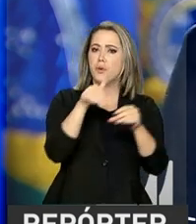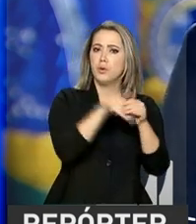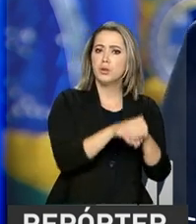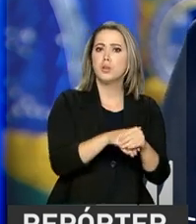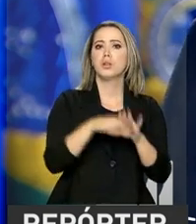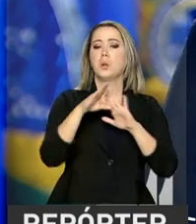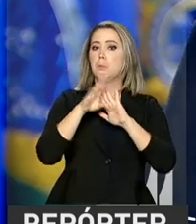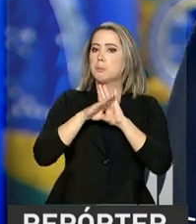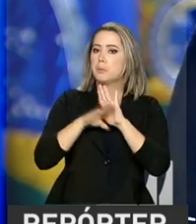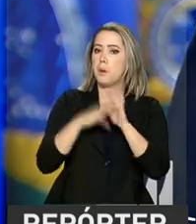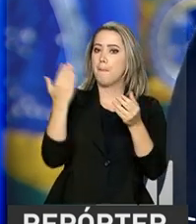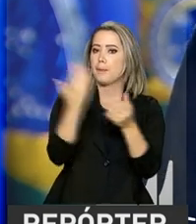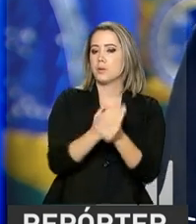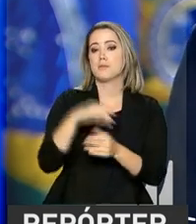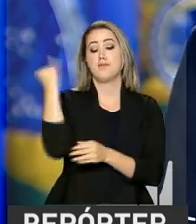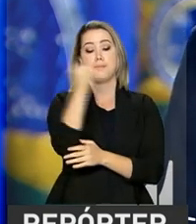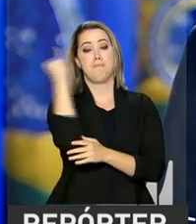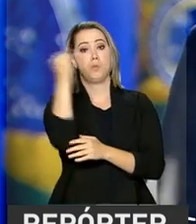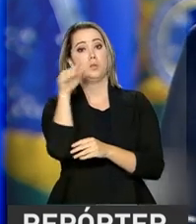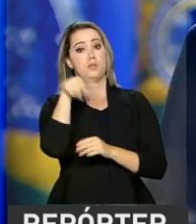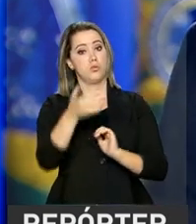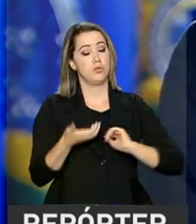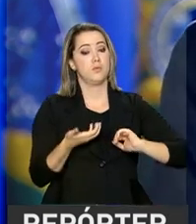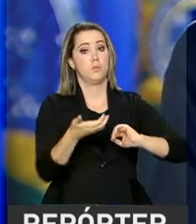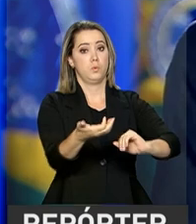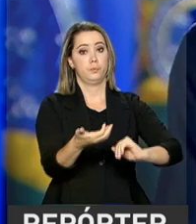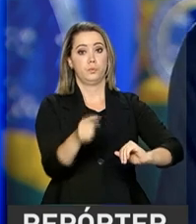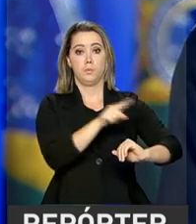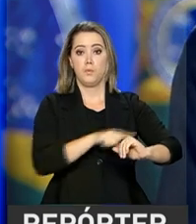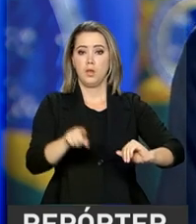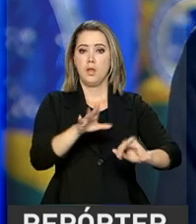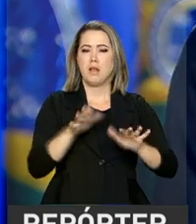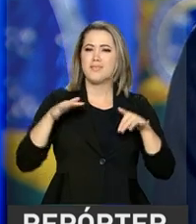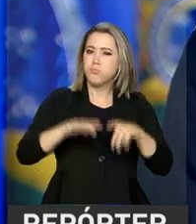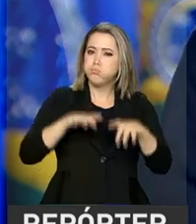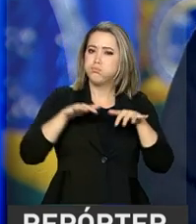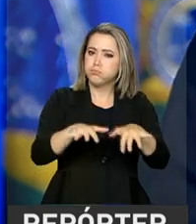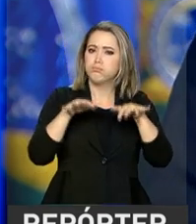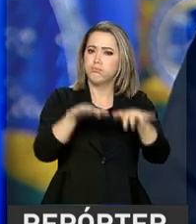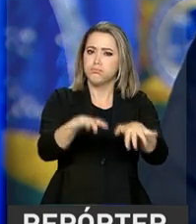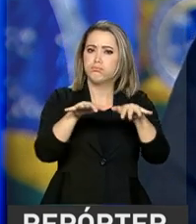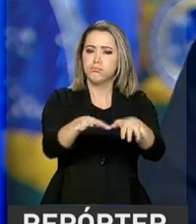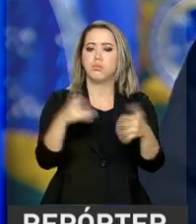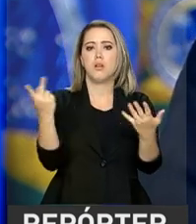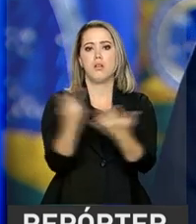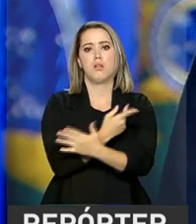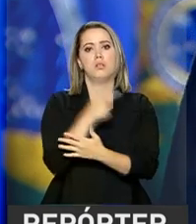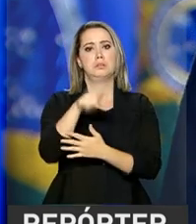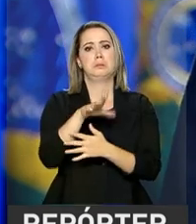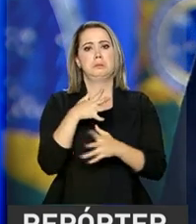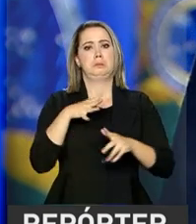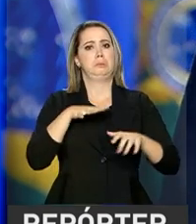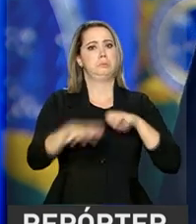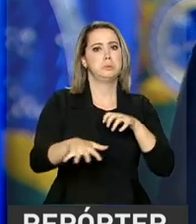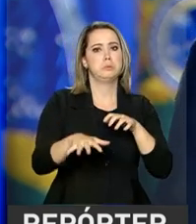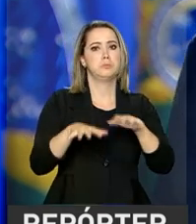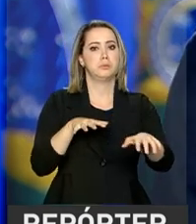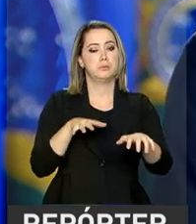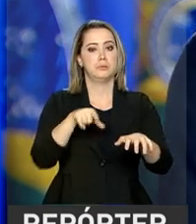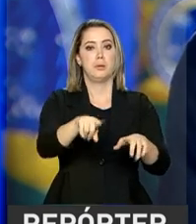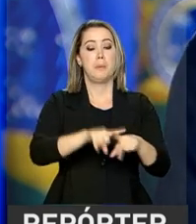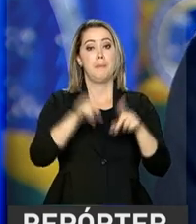matérias importantíssimas no Congresso Nacional. As manifestações ocorreram com exageros,